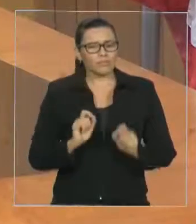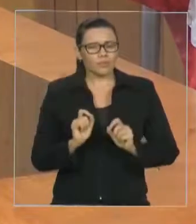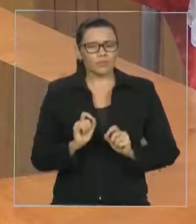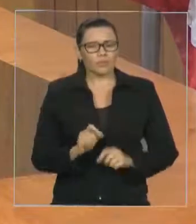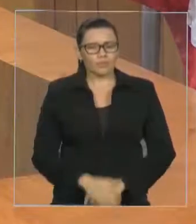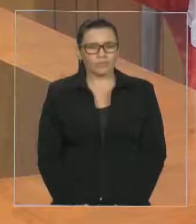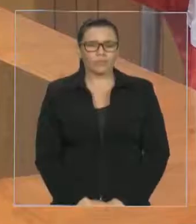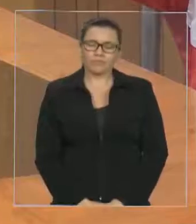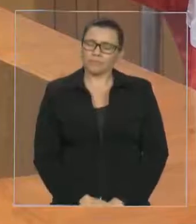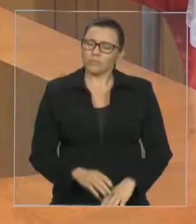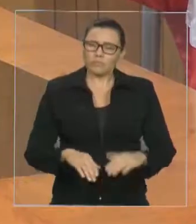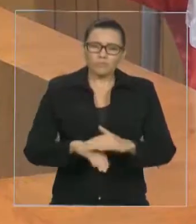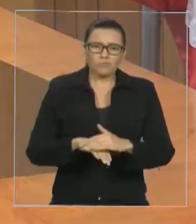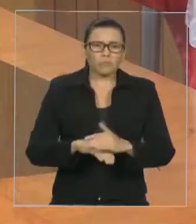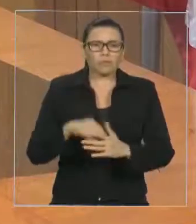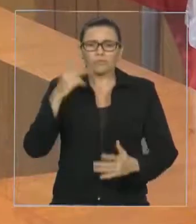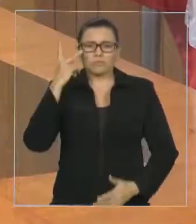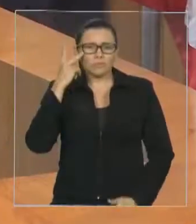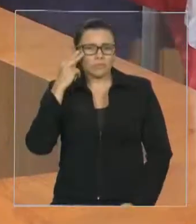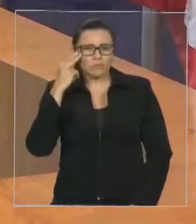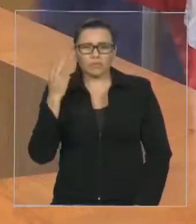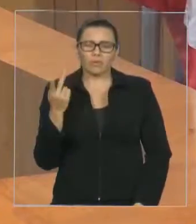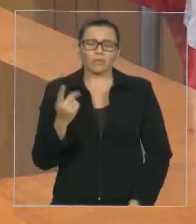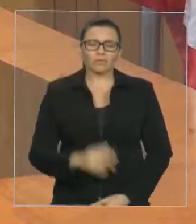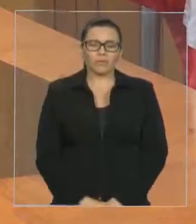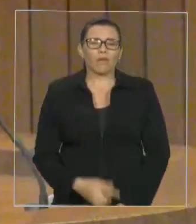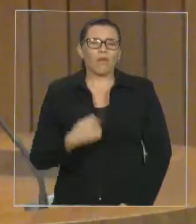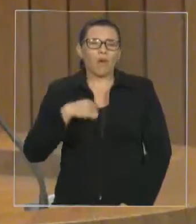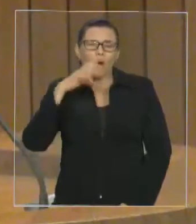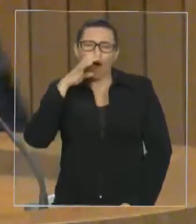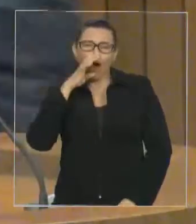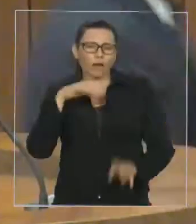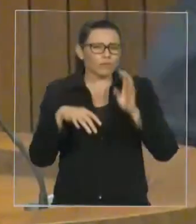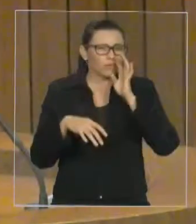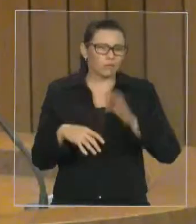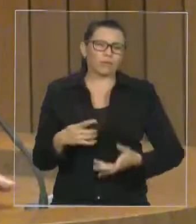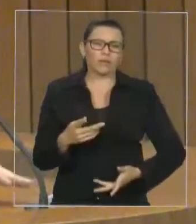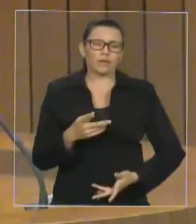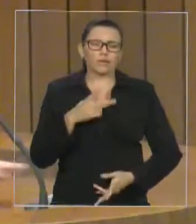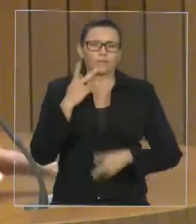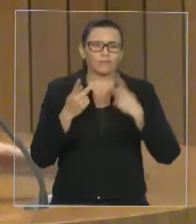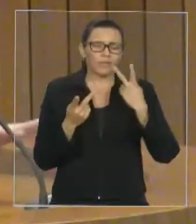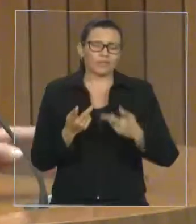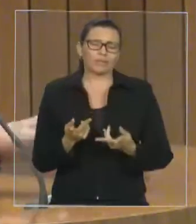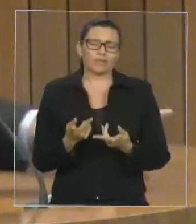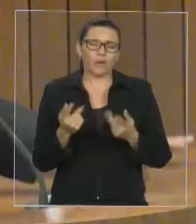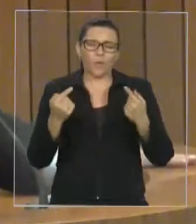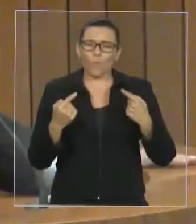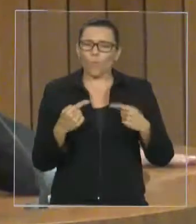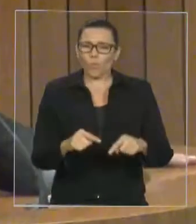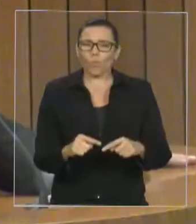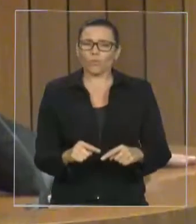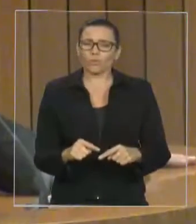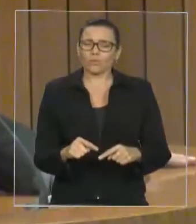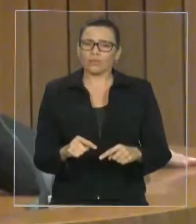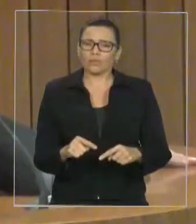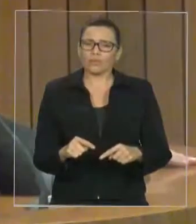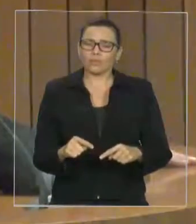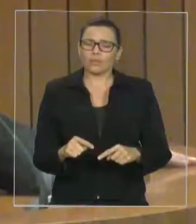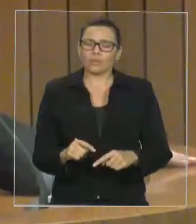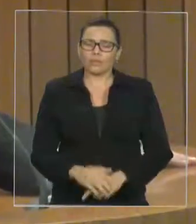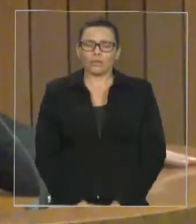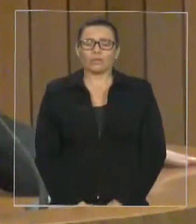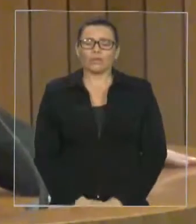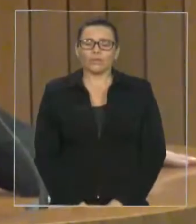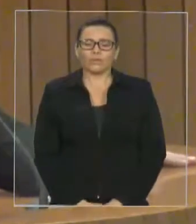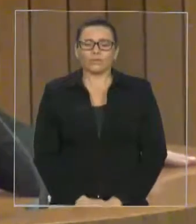jogo normal. Não posso aqui falar da arbitragem, falar de... foi normal assistir o jogo, mas o que eu quero